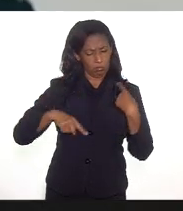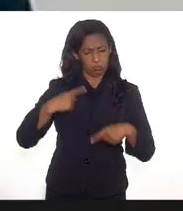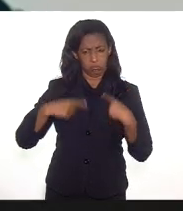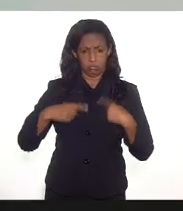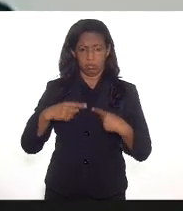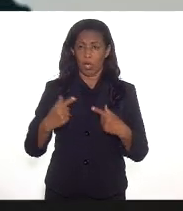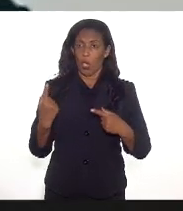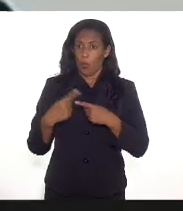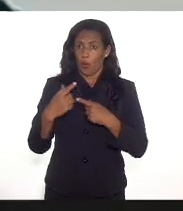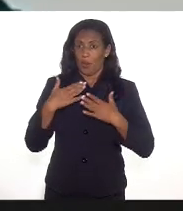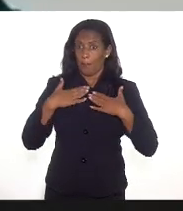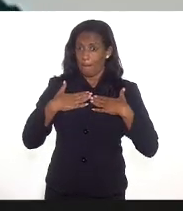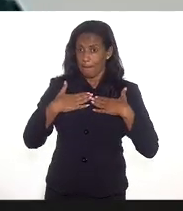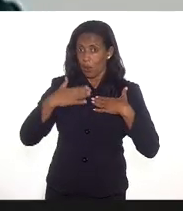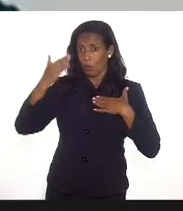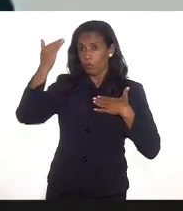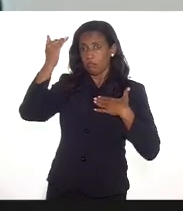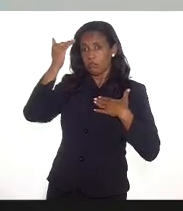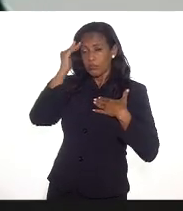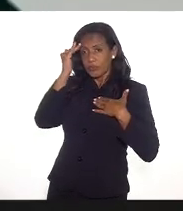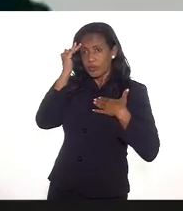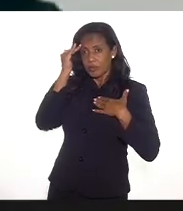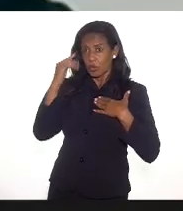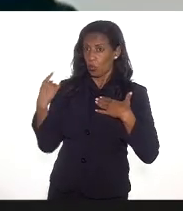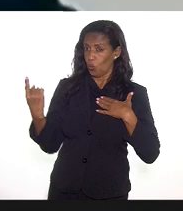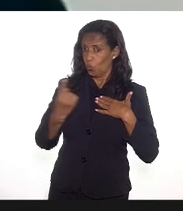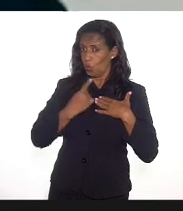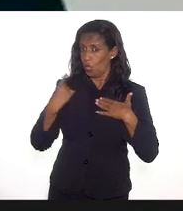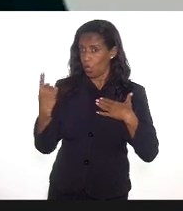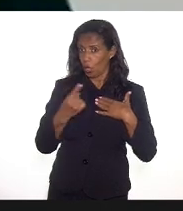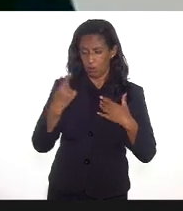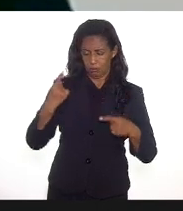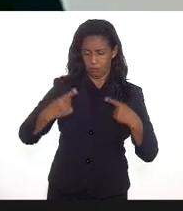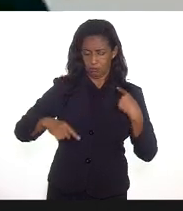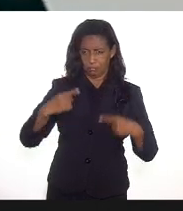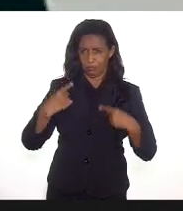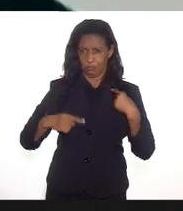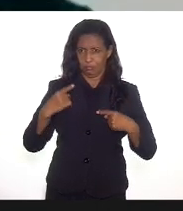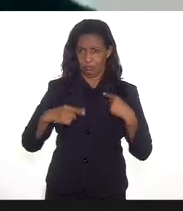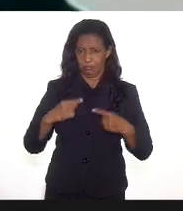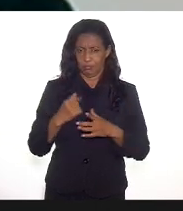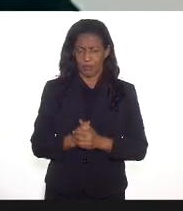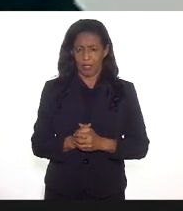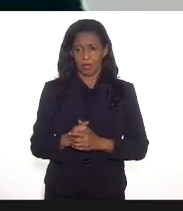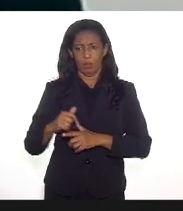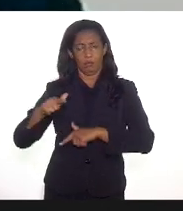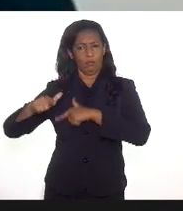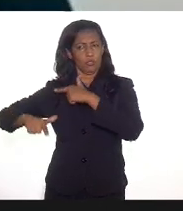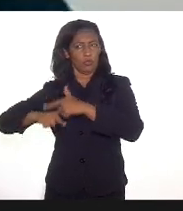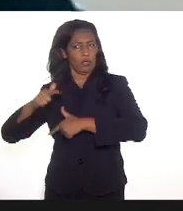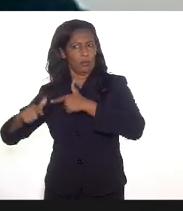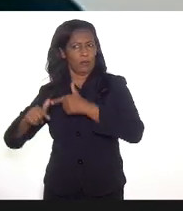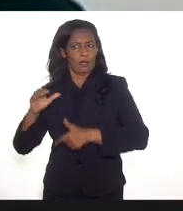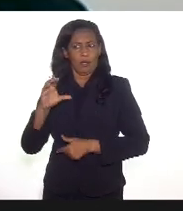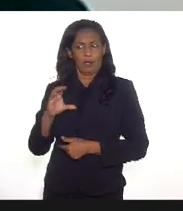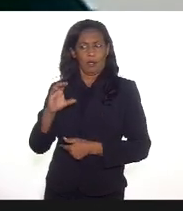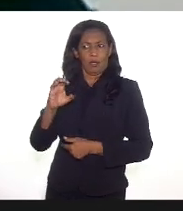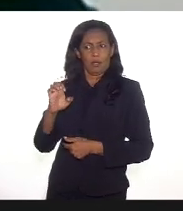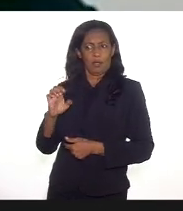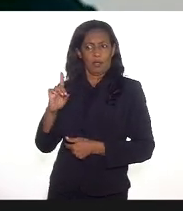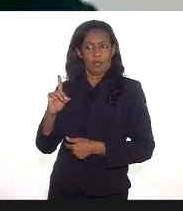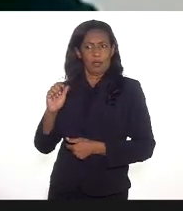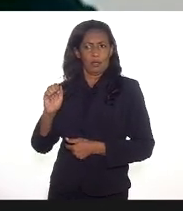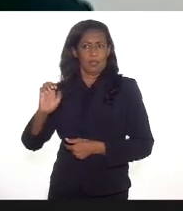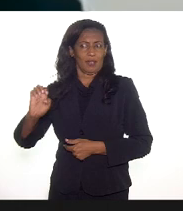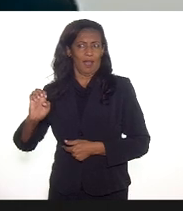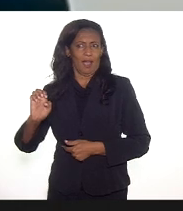no meu entendimento, o que nós debatemos na concessão de serviços da SEDAI não está aqui